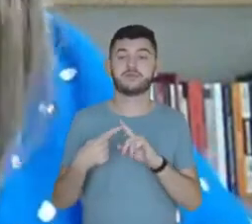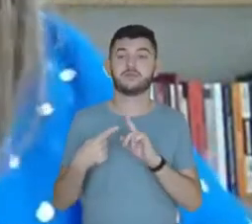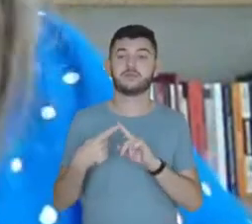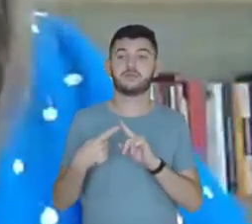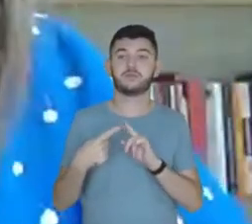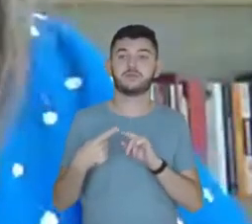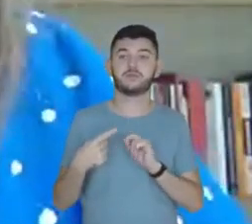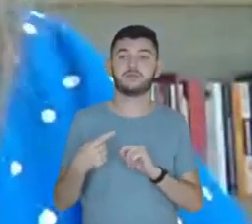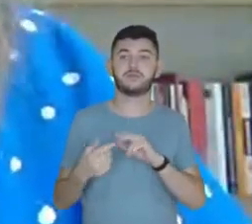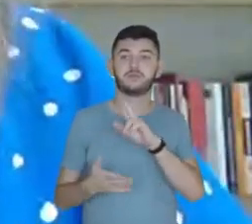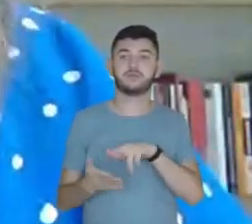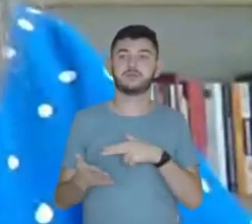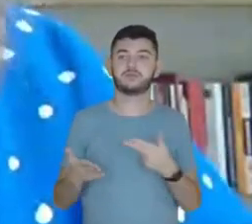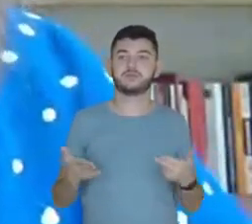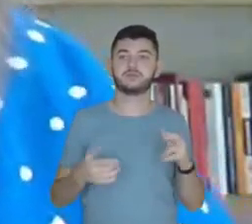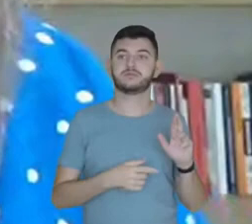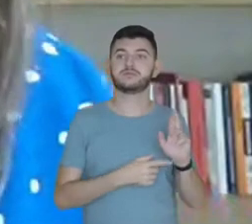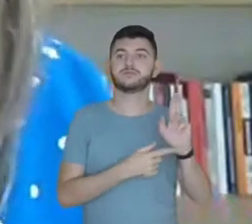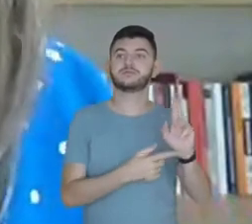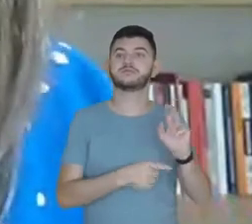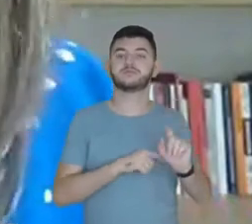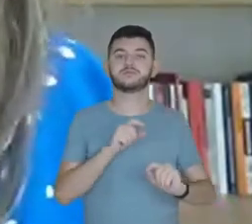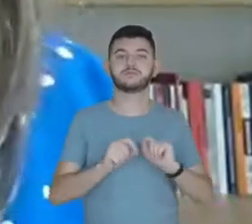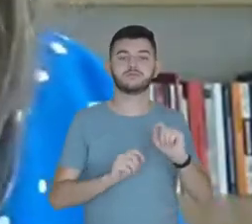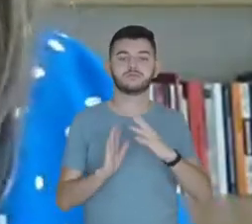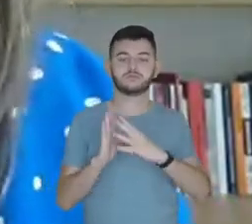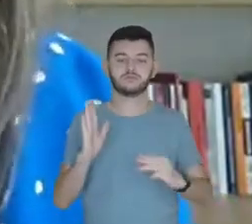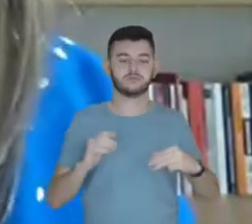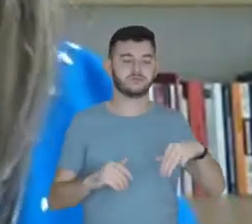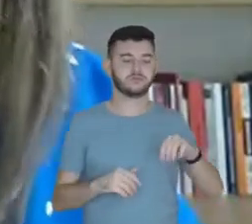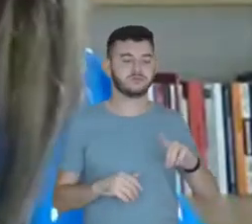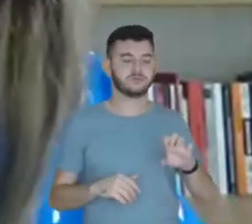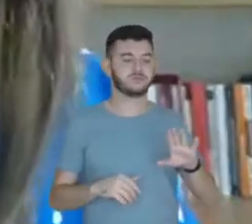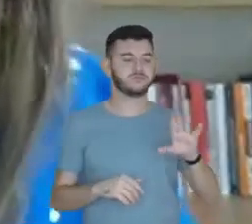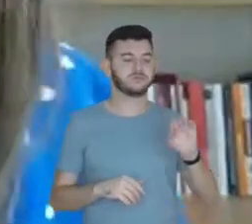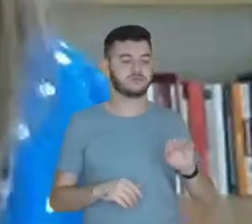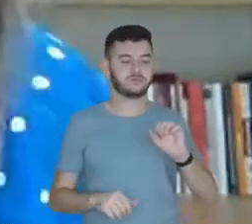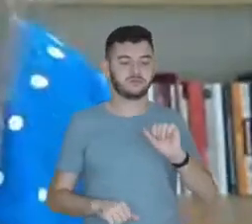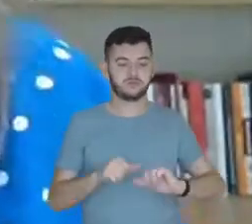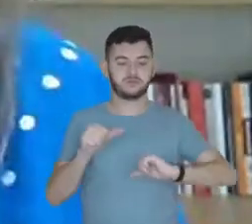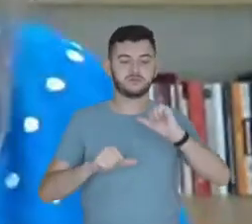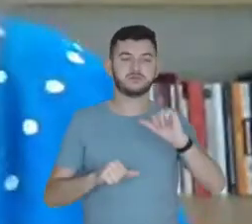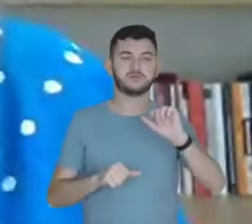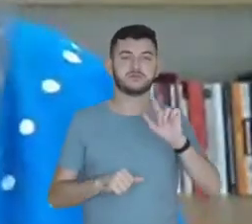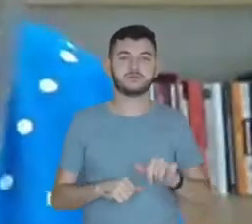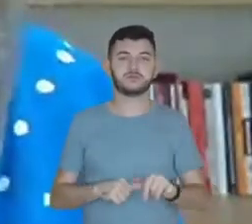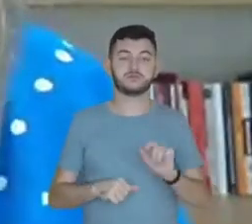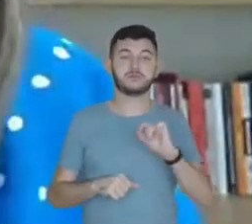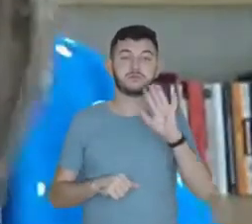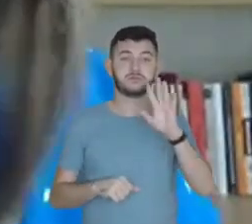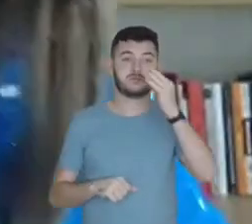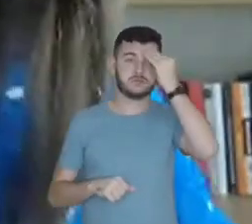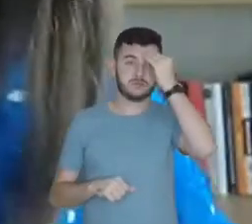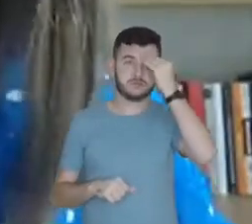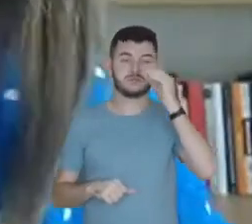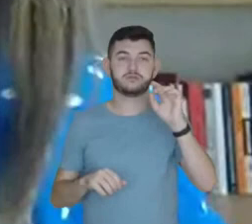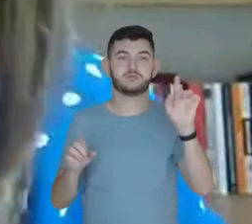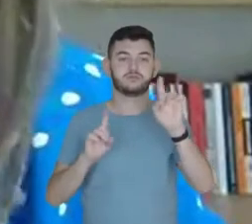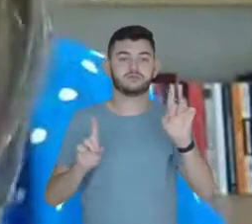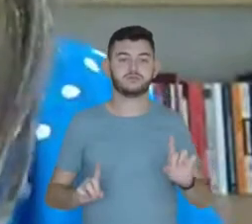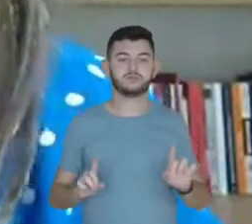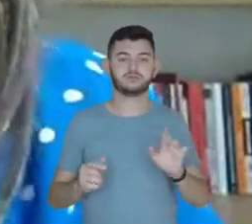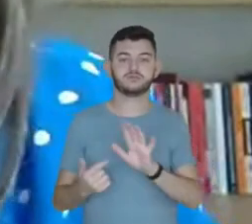essa convenção representa um modelo, né, a mudança do modelo de concepção de deficiência, e isso traz